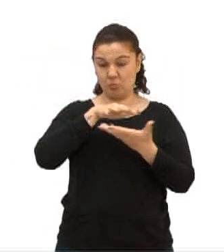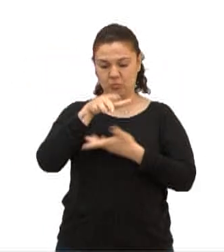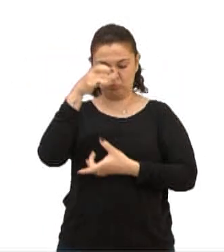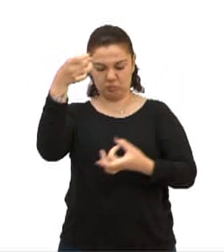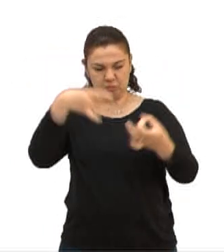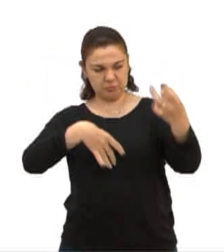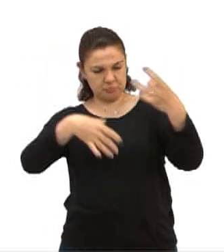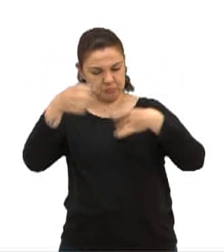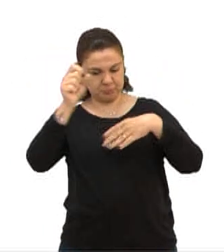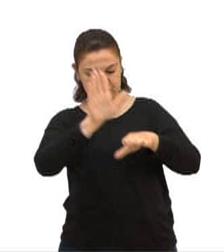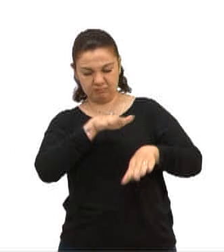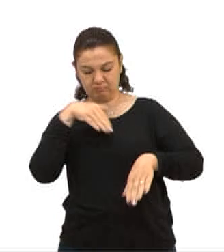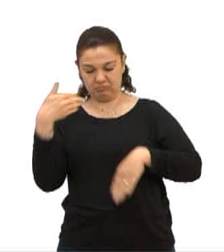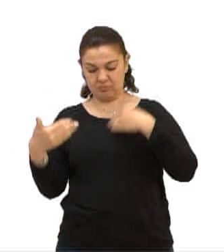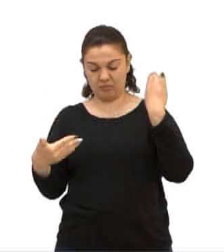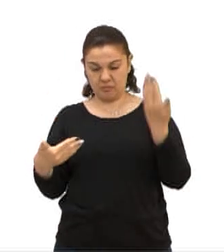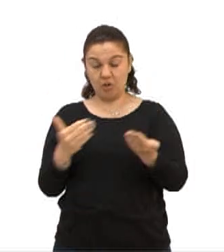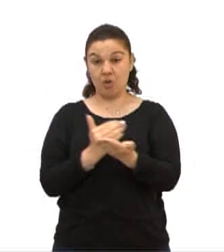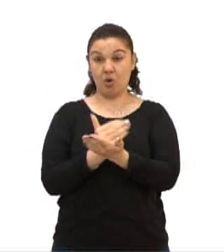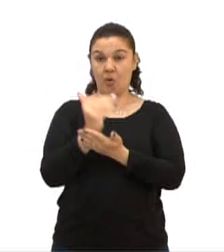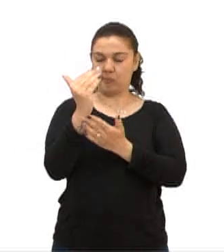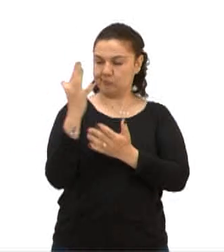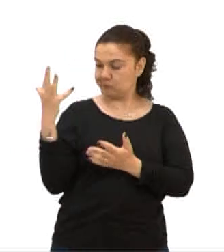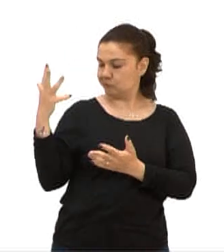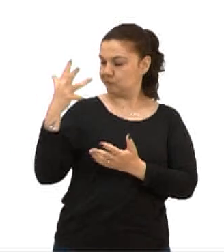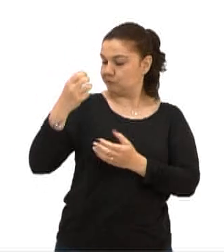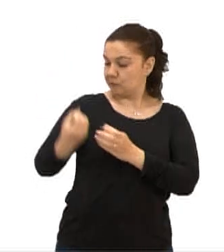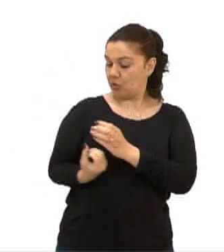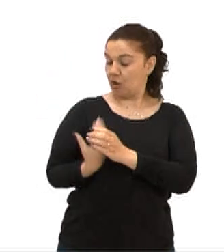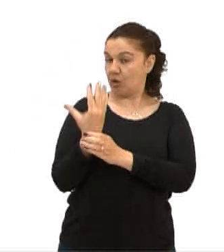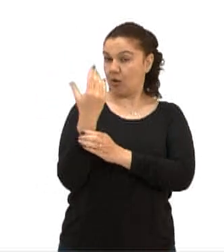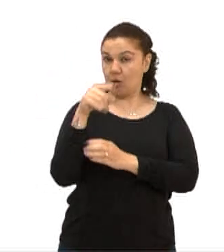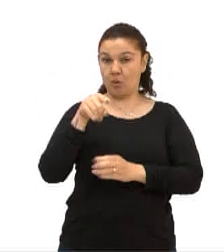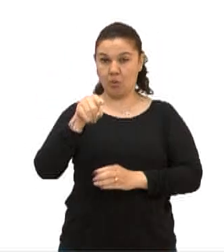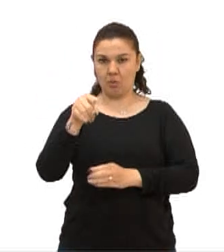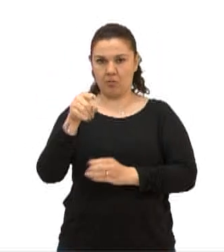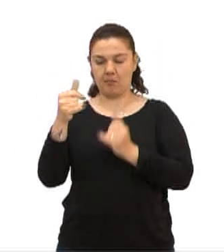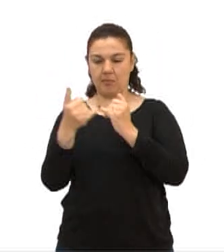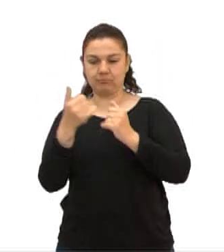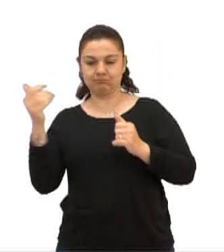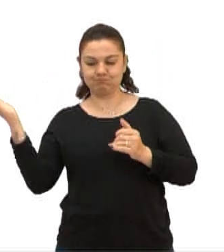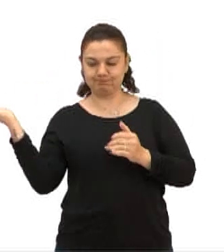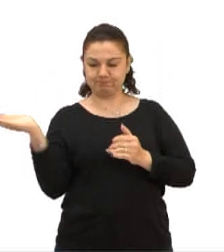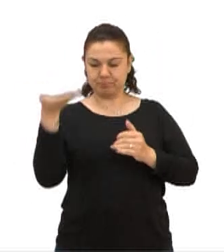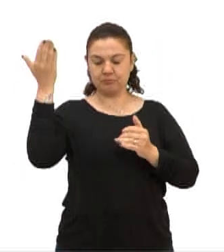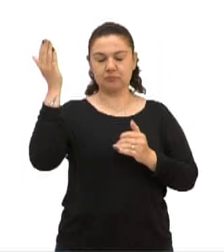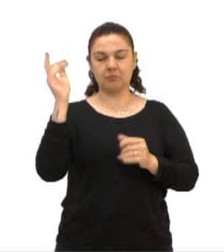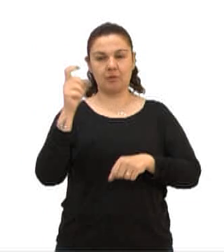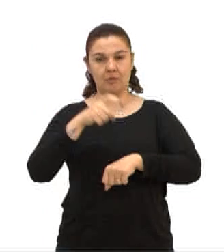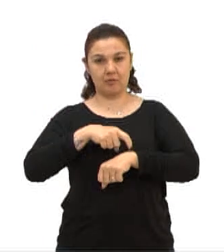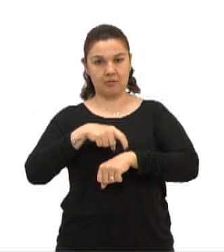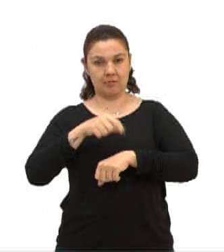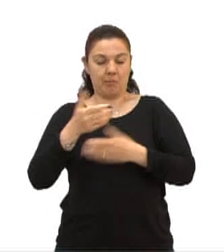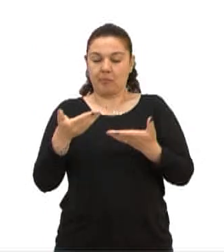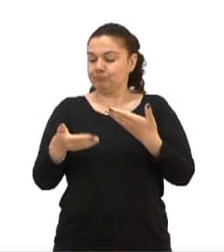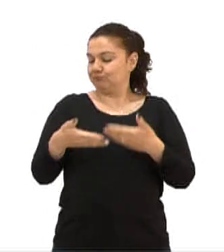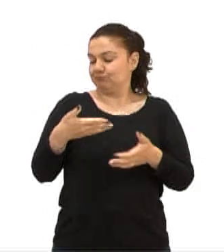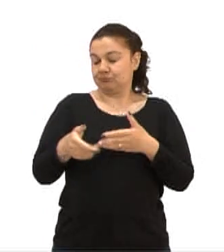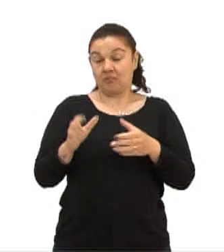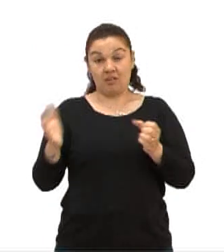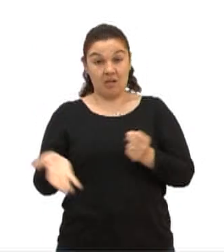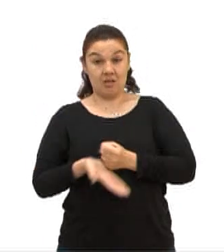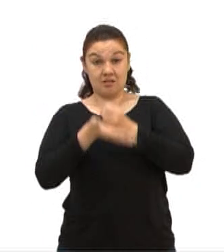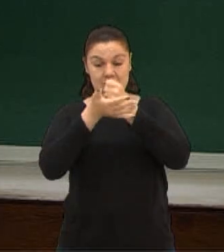abandono morrem ao ver nascendo a graça nova. Contra a foice do tempo é vão combate,